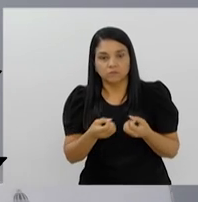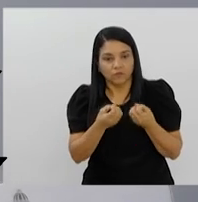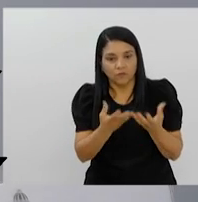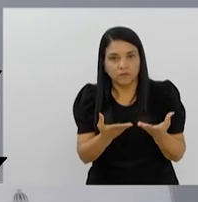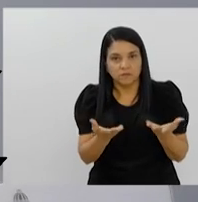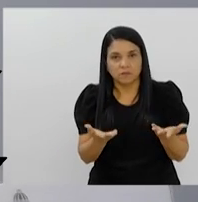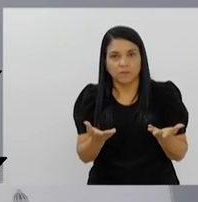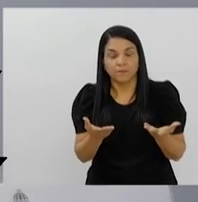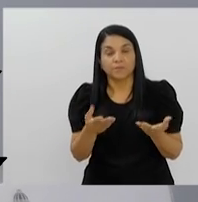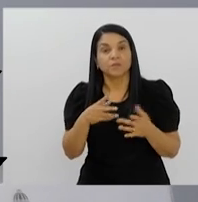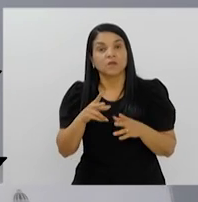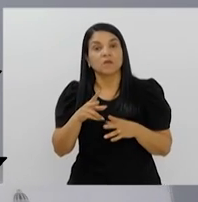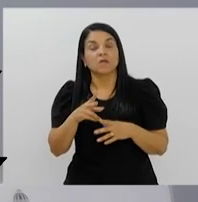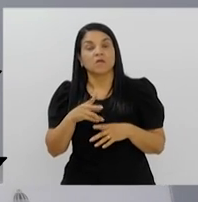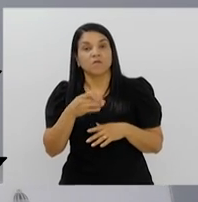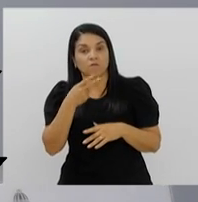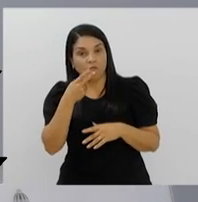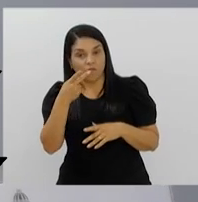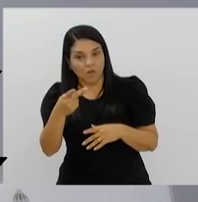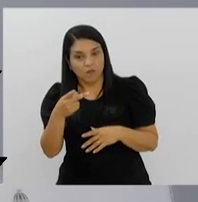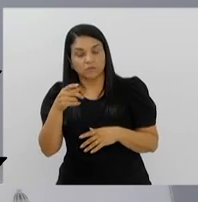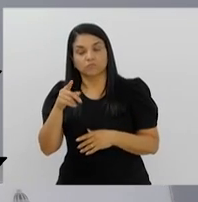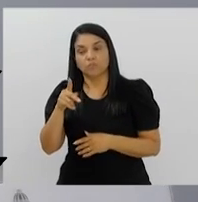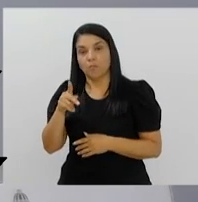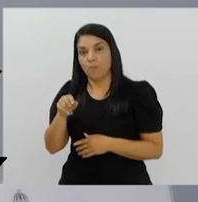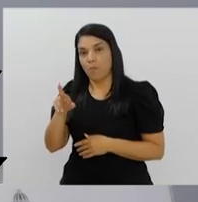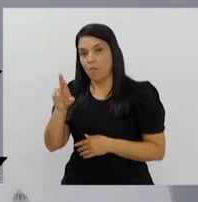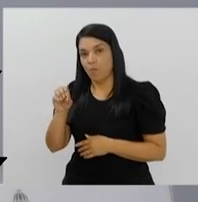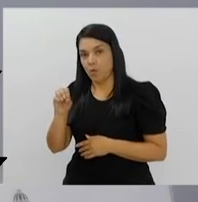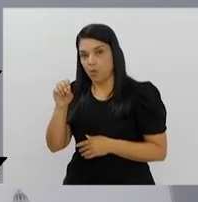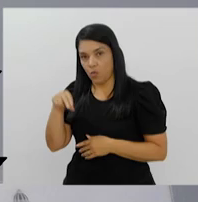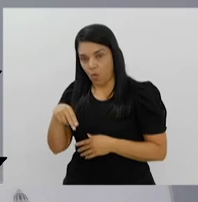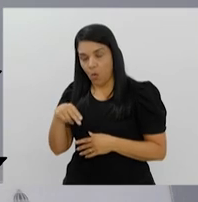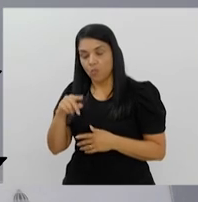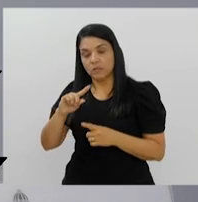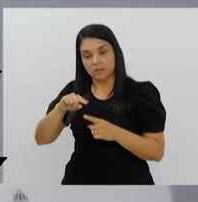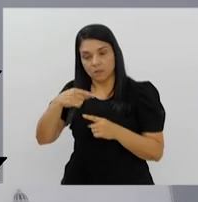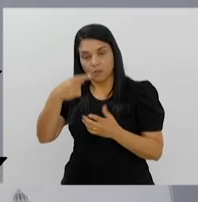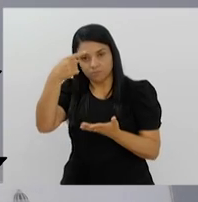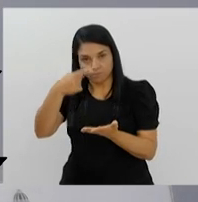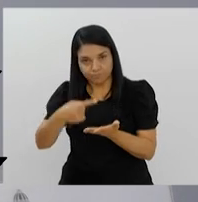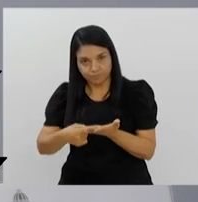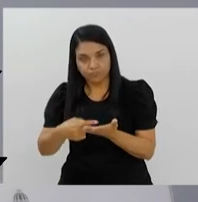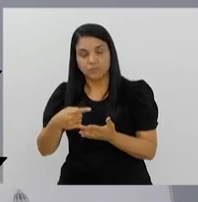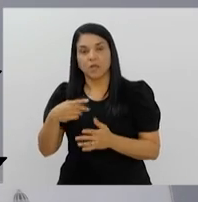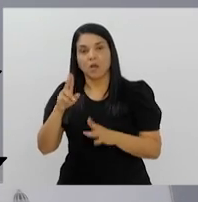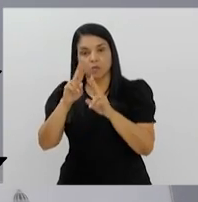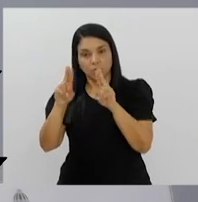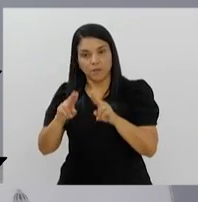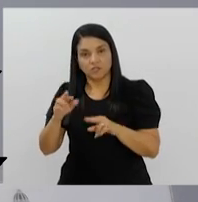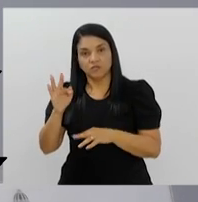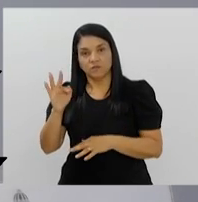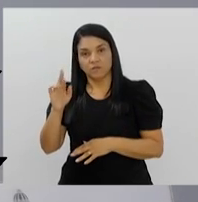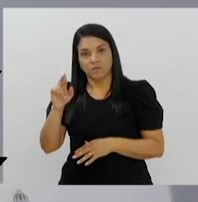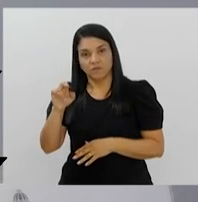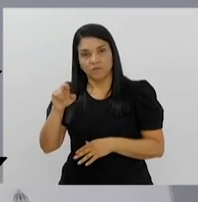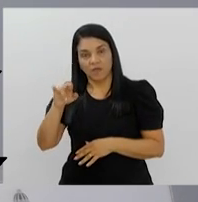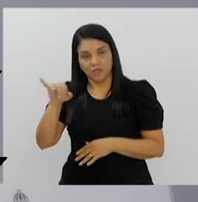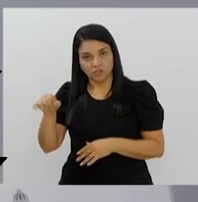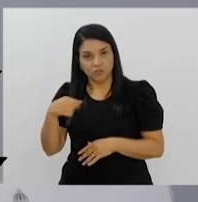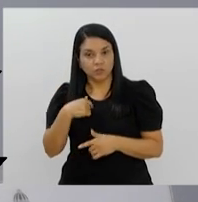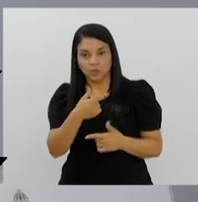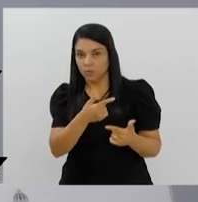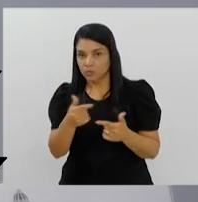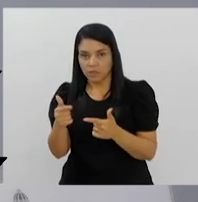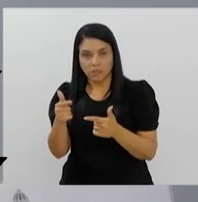falado na ocasião com o Procom né e reafirmado posteriormente pela Unimed ferge que não haveria